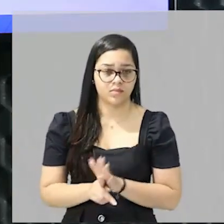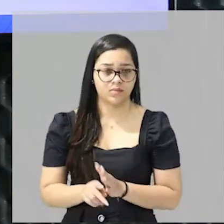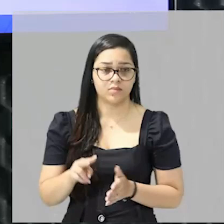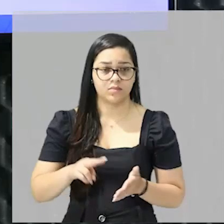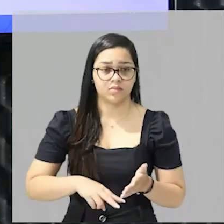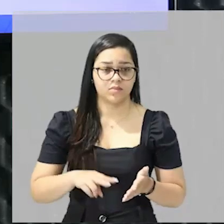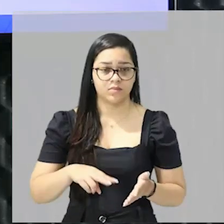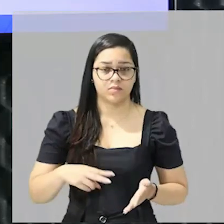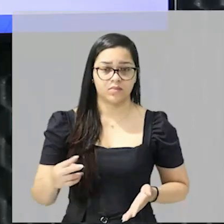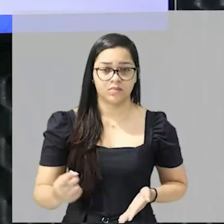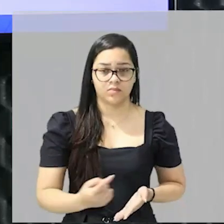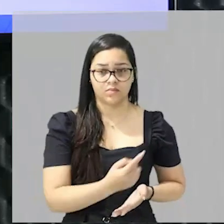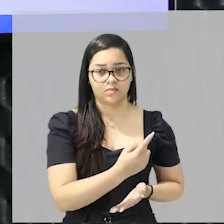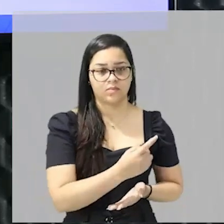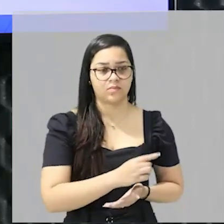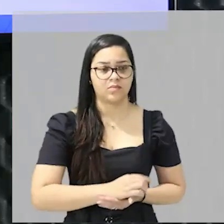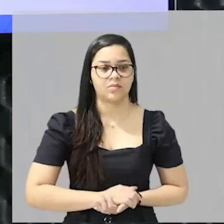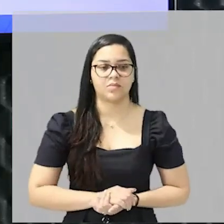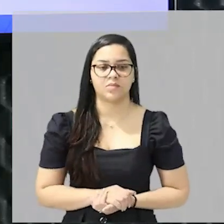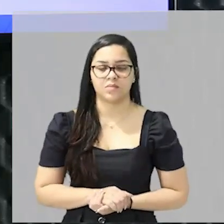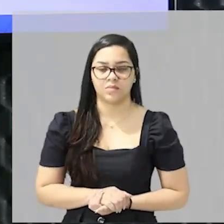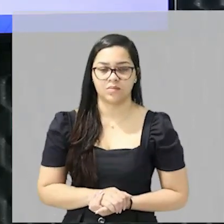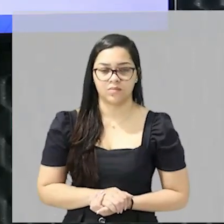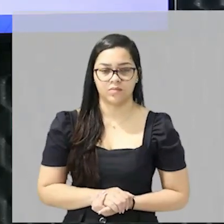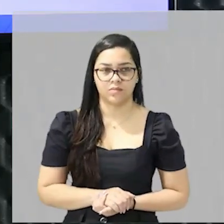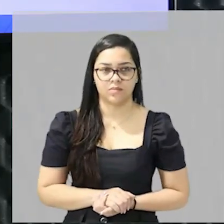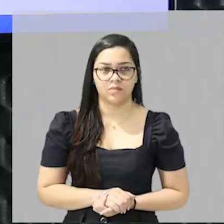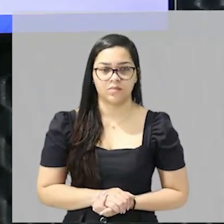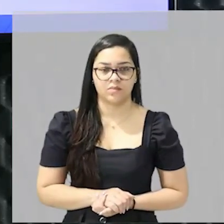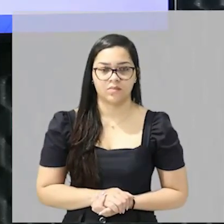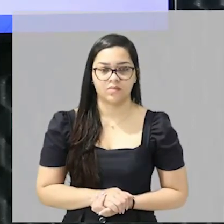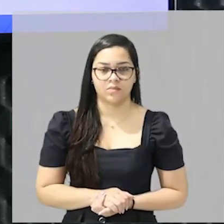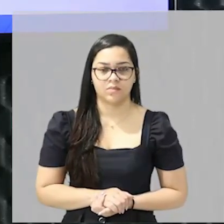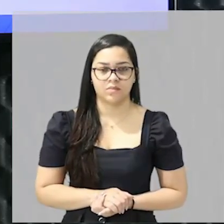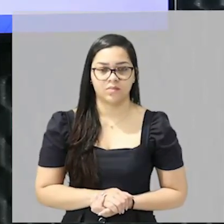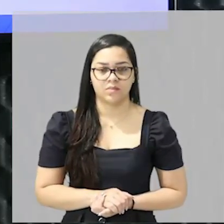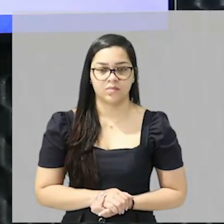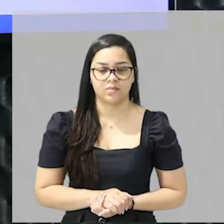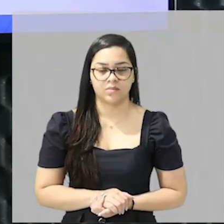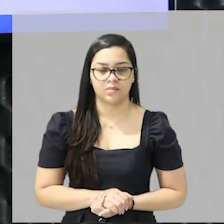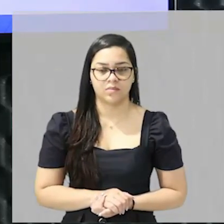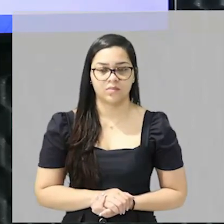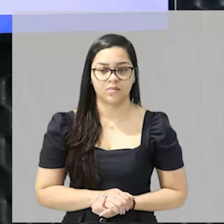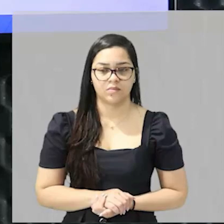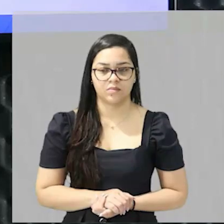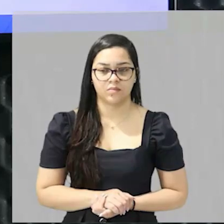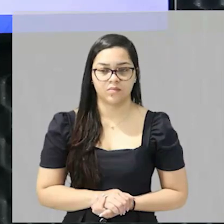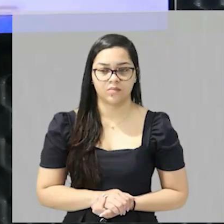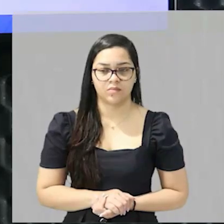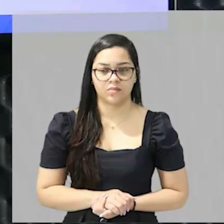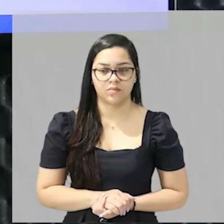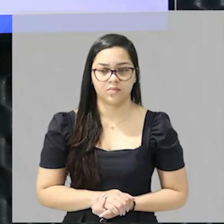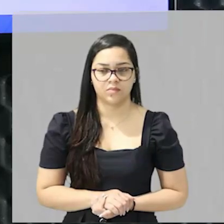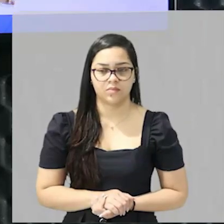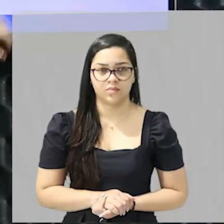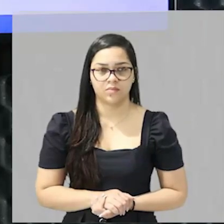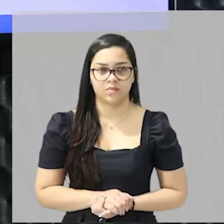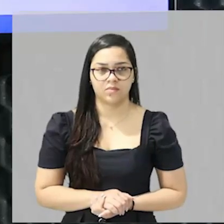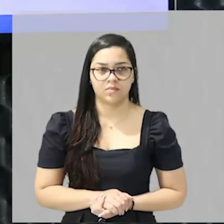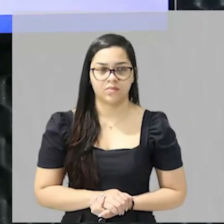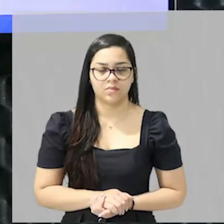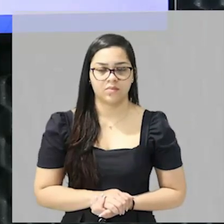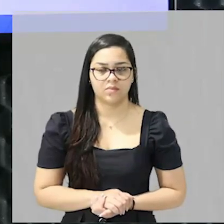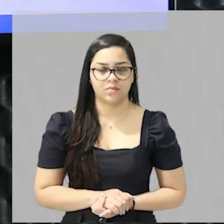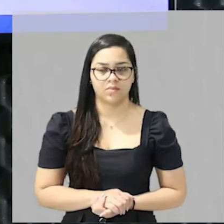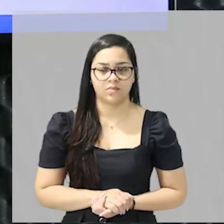escritora nigeriana traz um diálogo entre duas mulheres negras, a cabeleireira, que é a Aisha, e a cliente, que